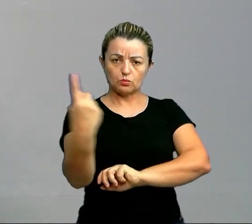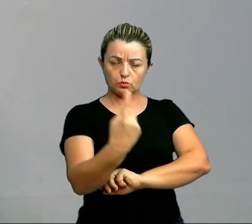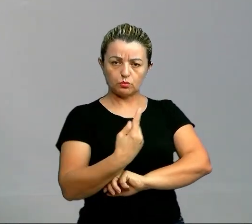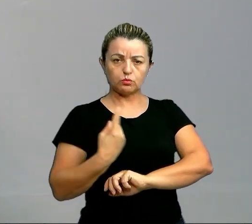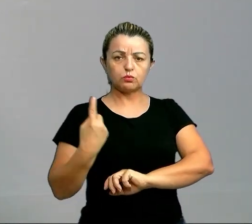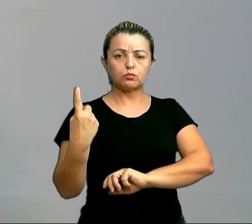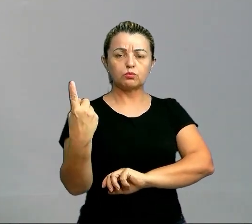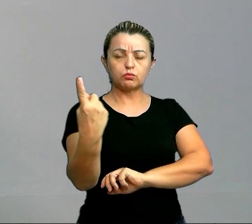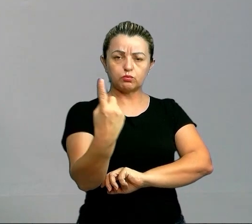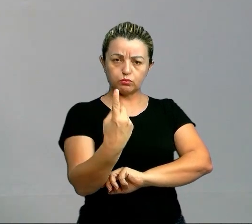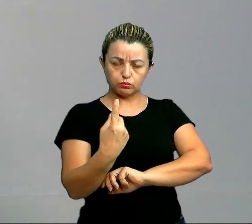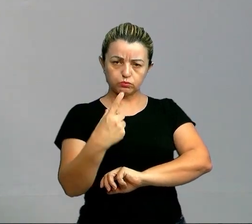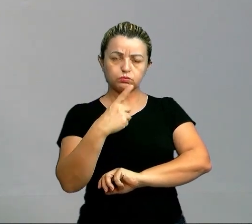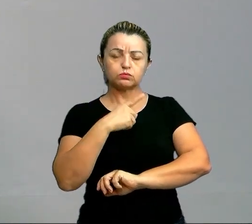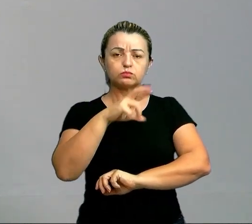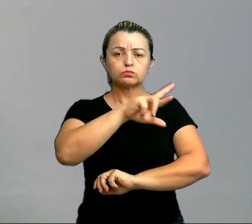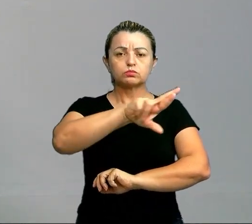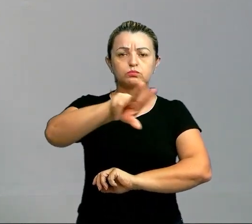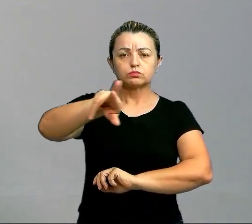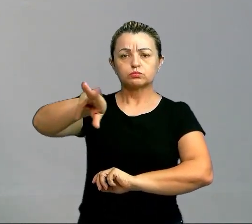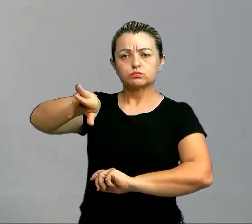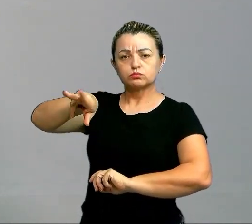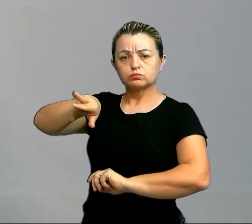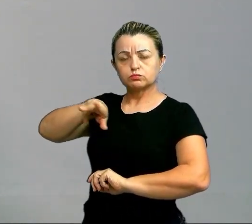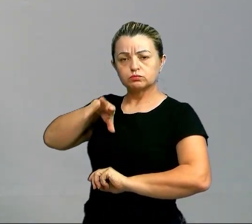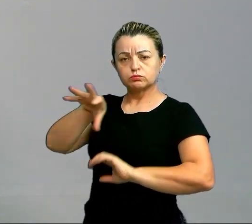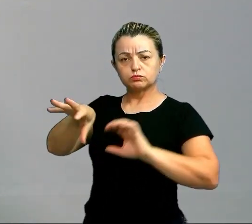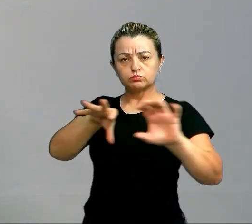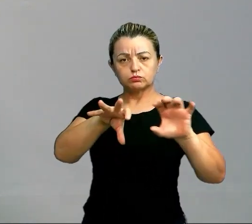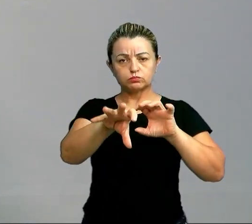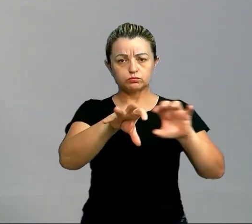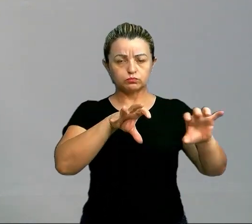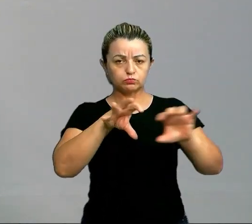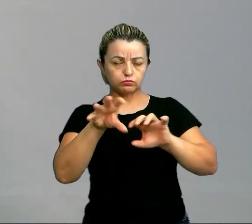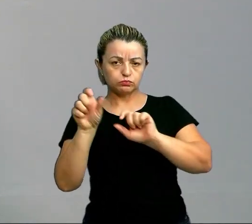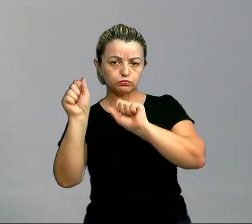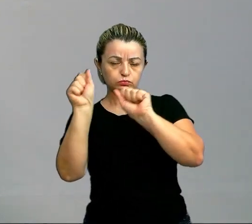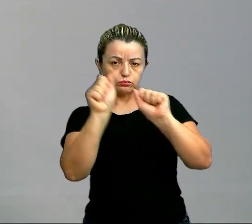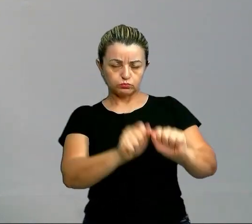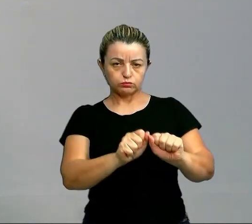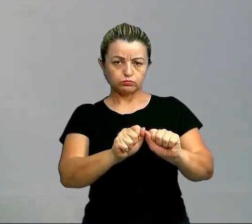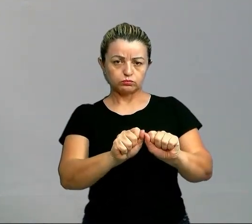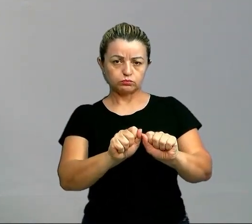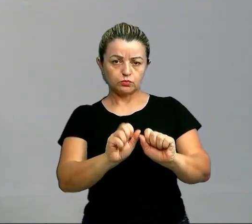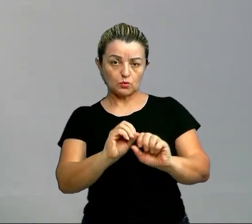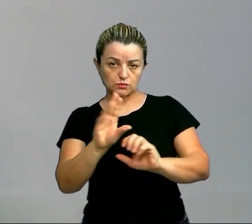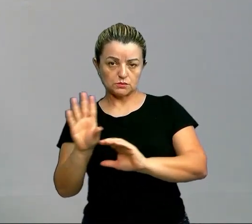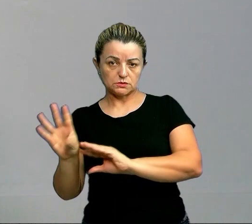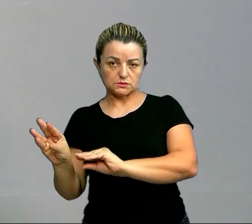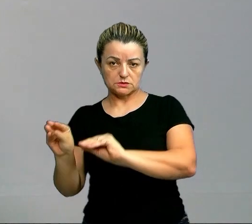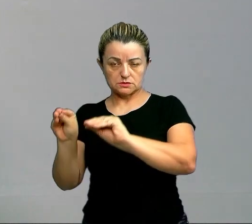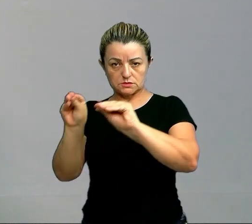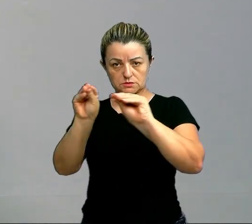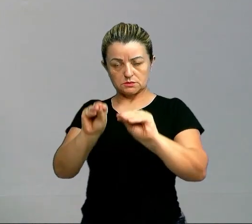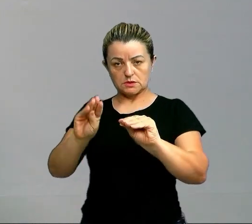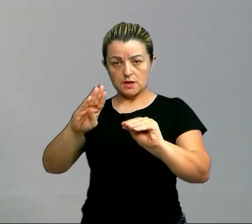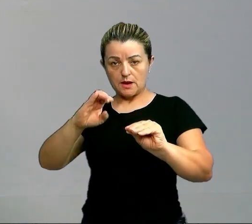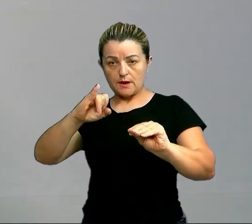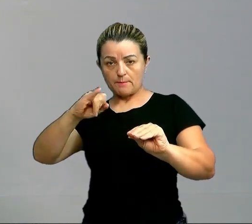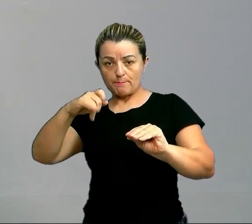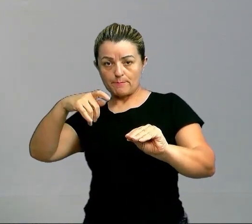ele engloba outros polos de poder. Ou seja, a gente sai da bipolaridade para